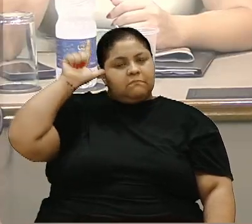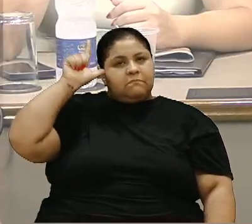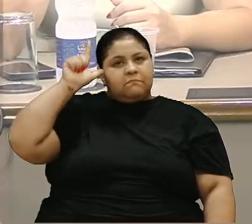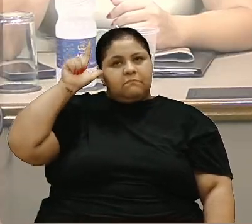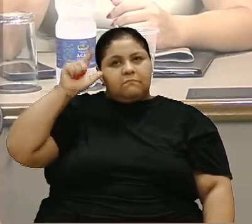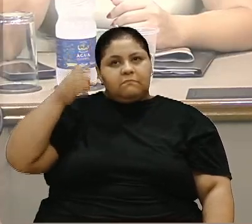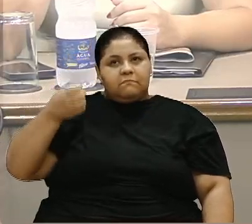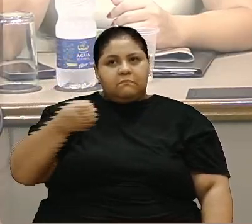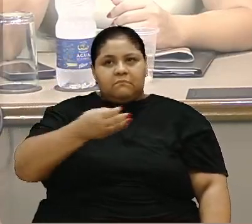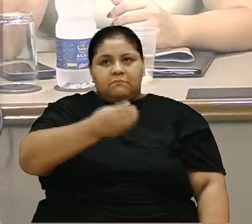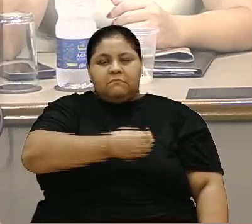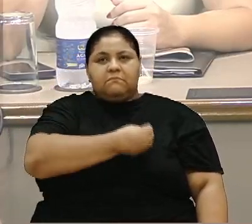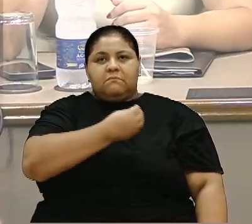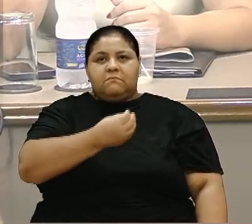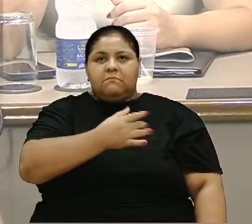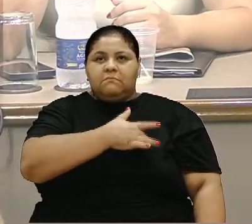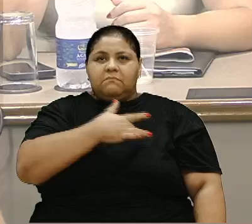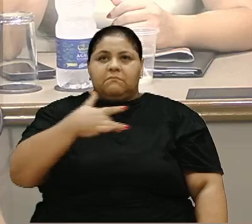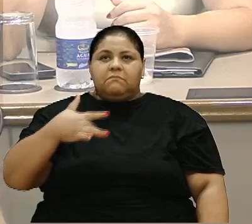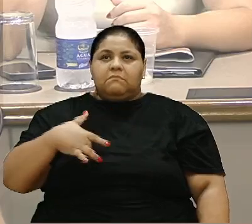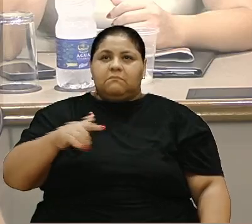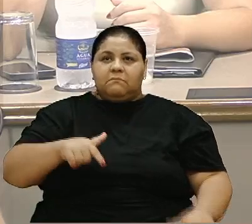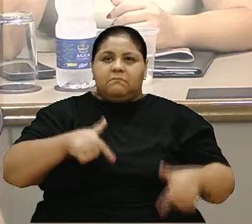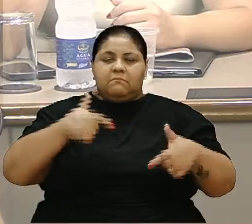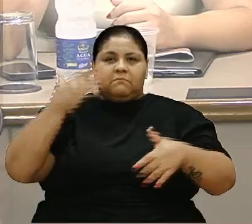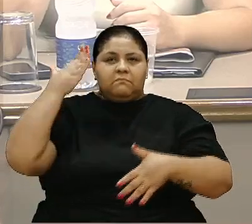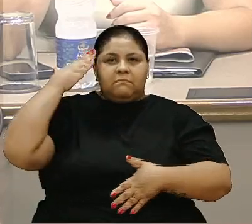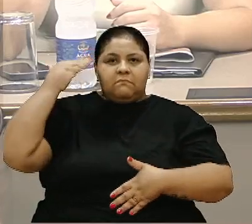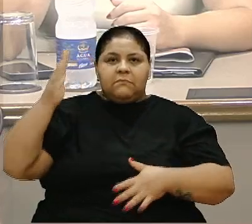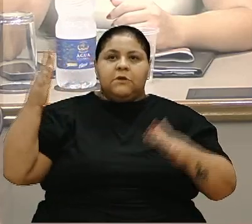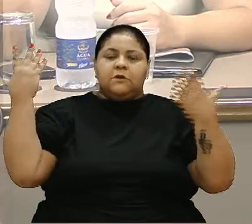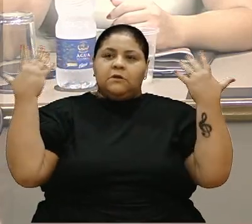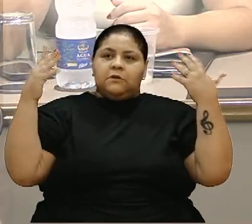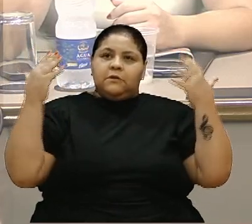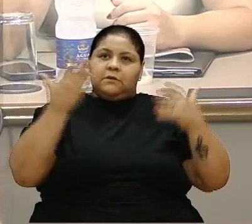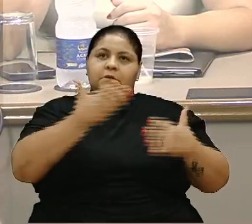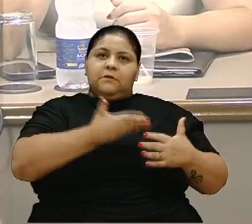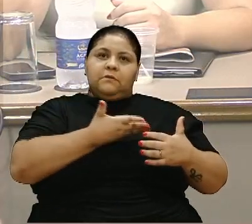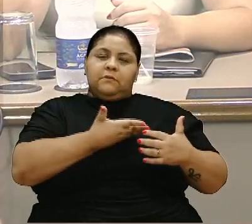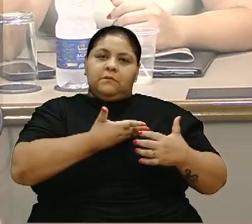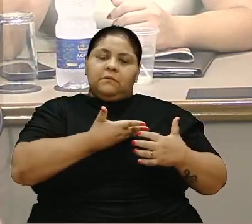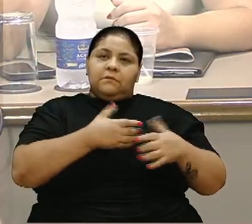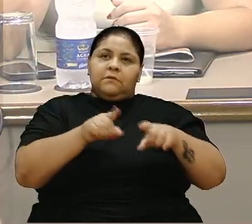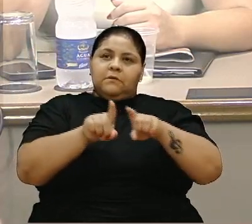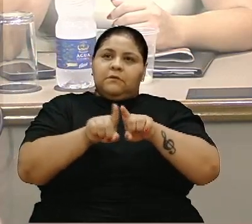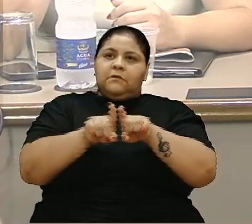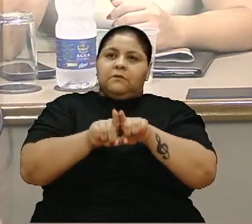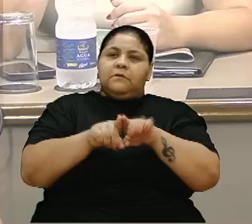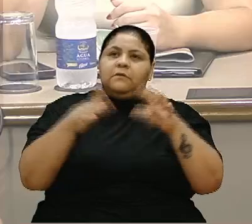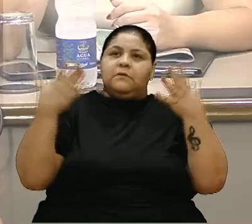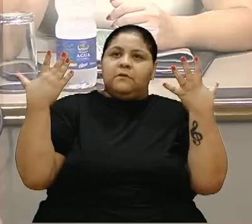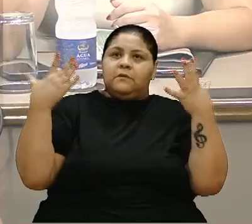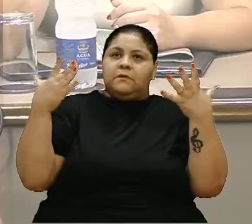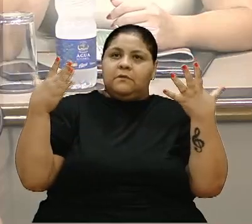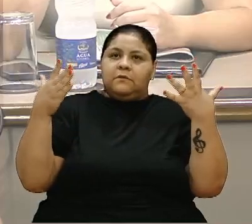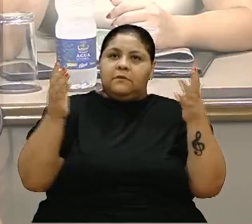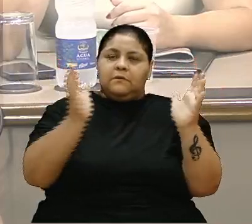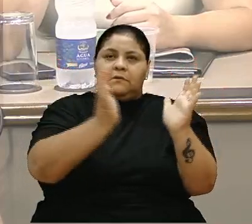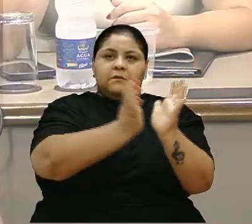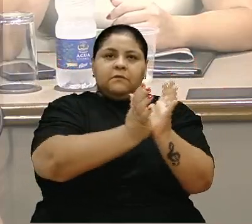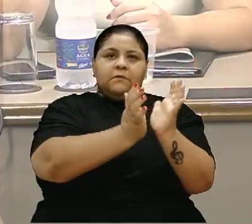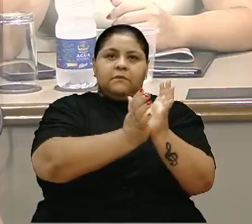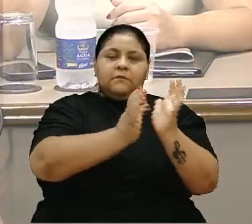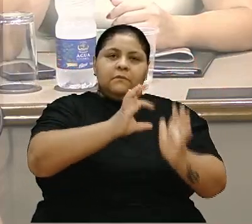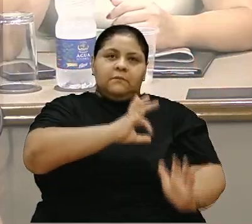ciclo seja repleto de saúde, realizações e sucesso. Parabéns, amigo Kleber. E o voto de congratulações à colega da Reserva Remunerada da